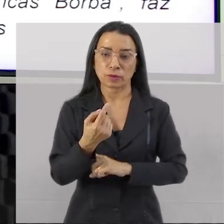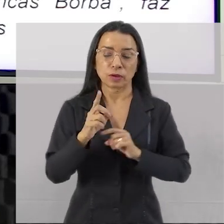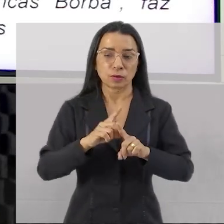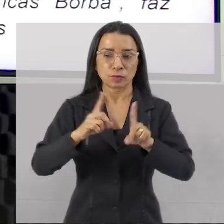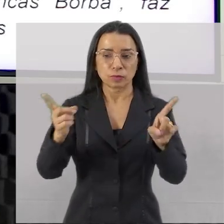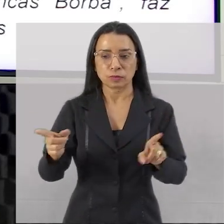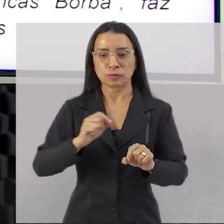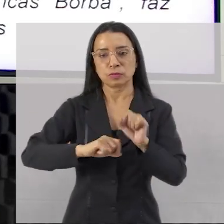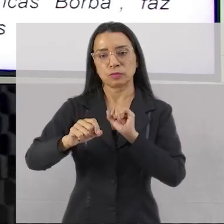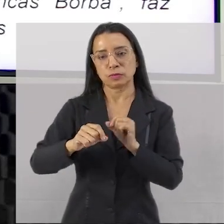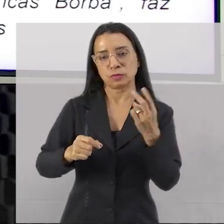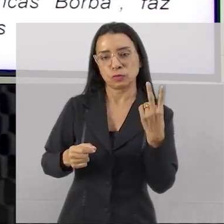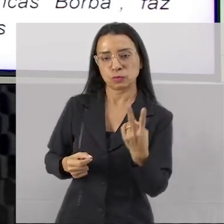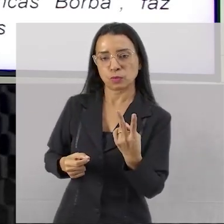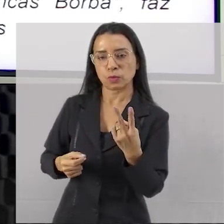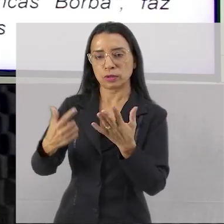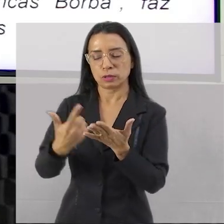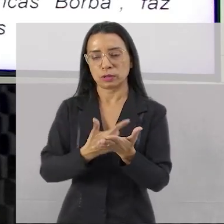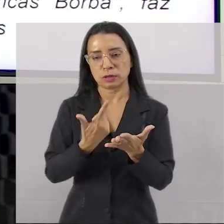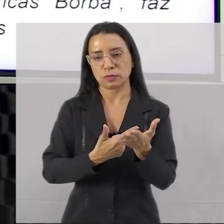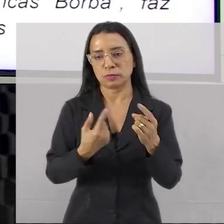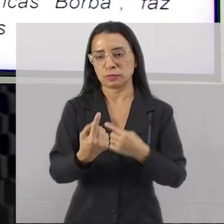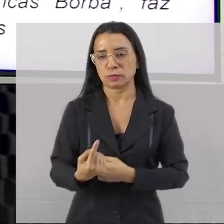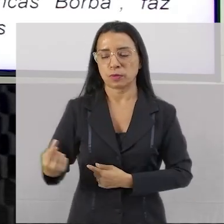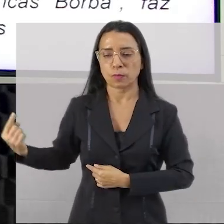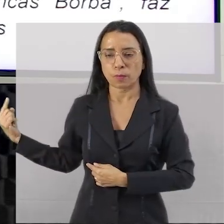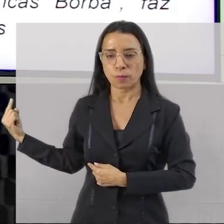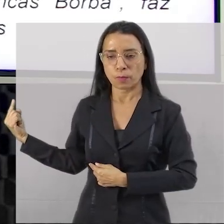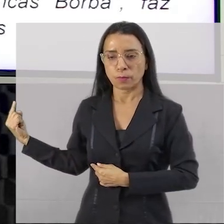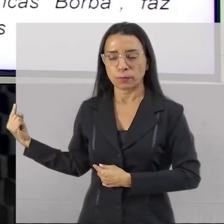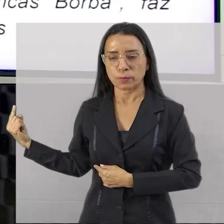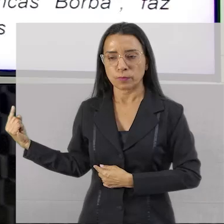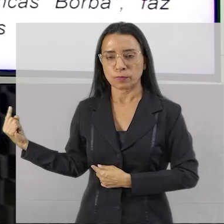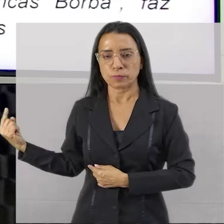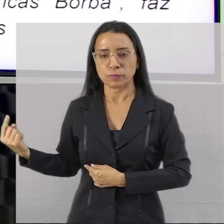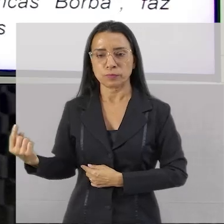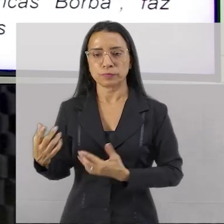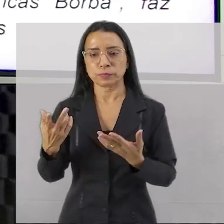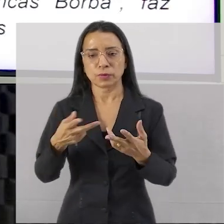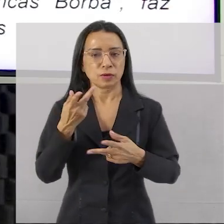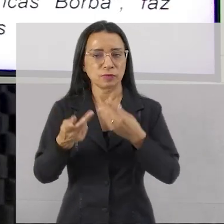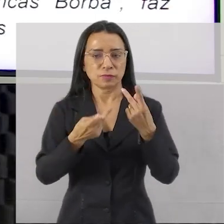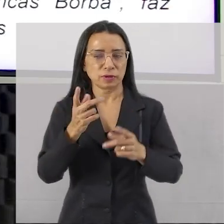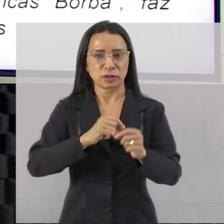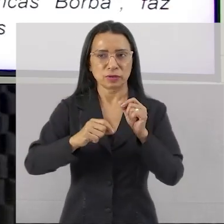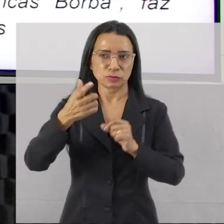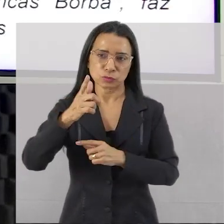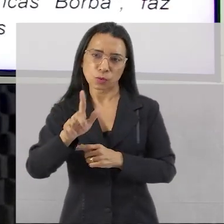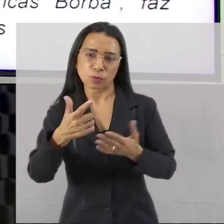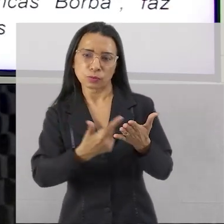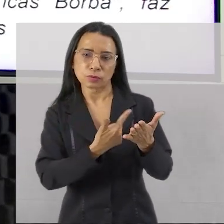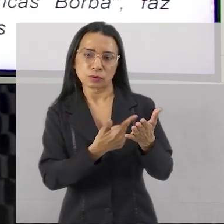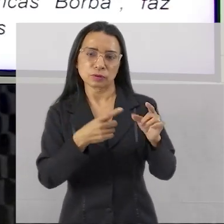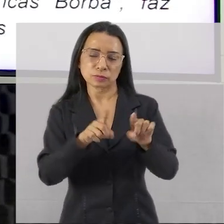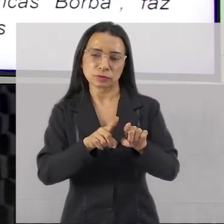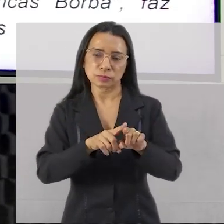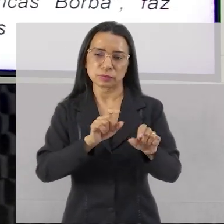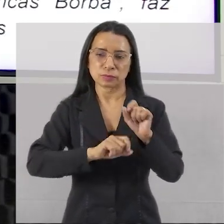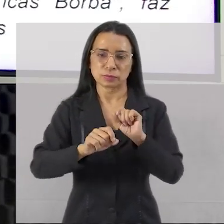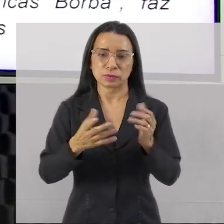contrário, ele traz dois clássicos, né? Dom Casmurro e Quincas Borba. Poderia ter falado de Memórias Póstumas de Brás Cubas, será? Então, o